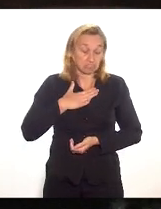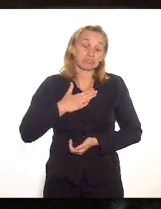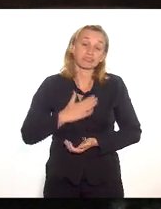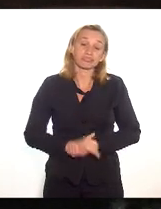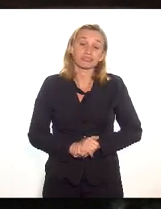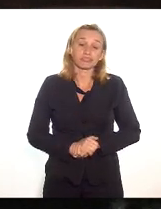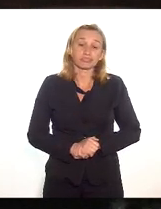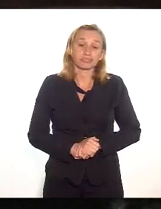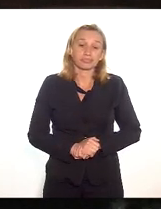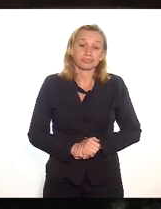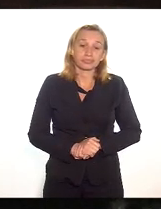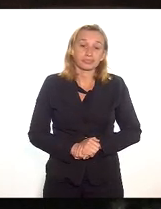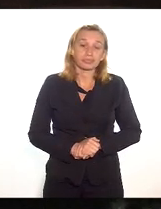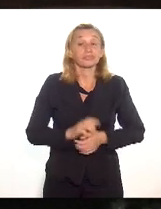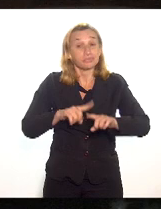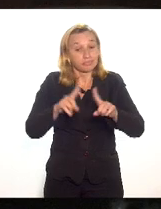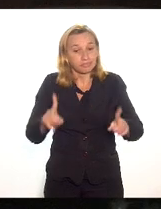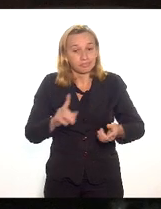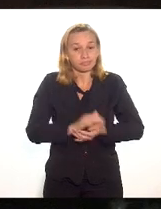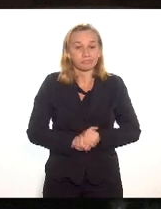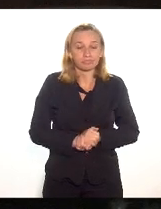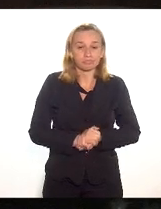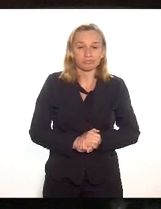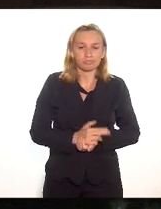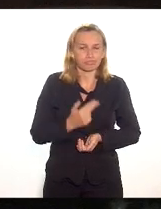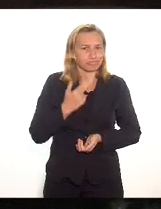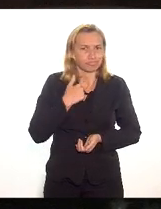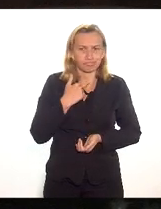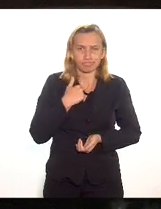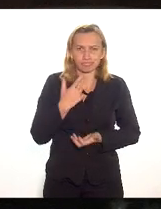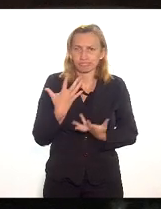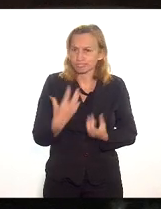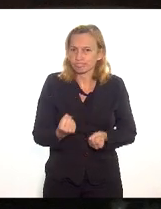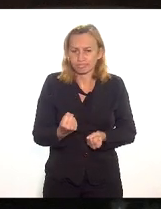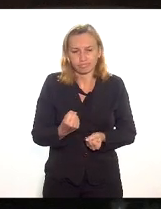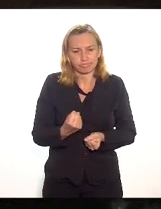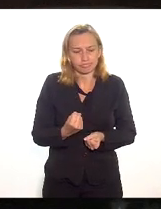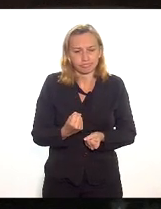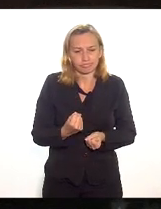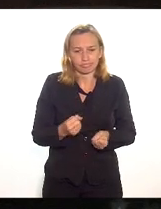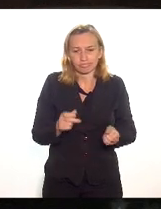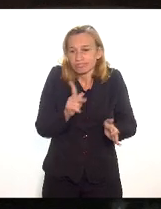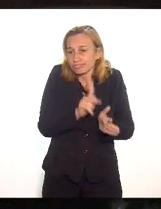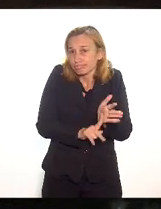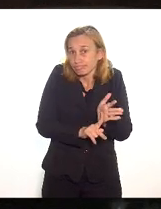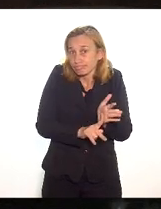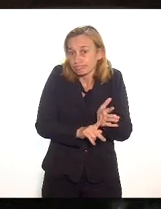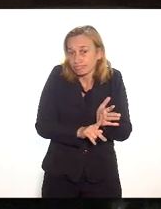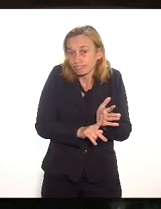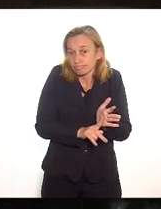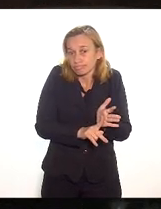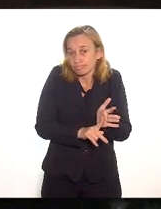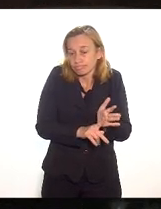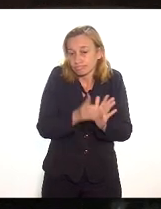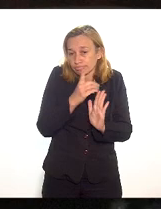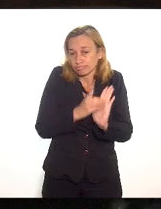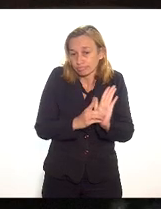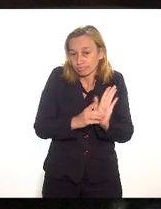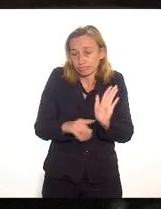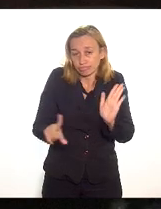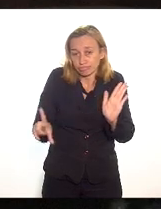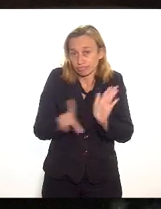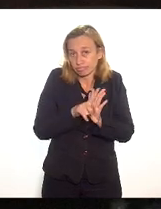disso. Mas eu não posso ser a favor desse projeto de decreto